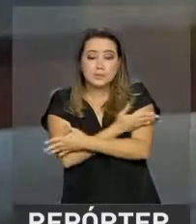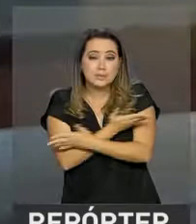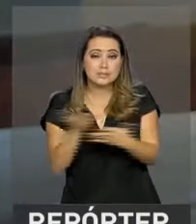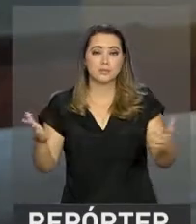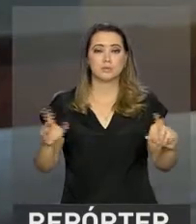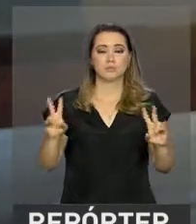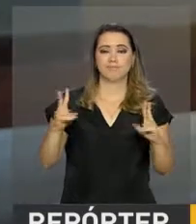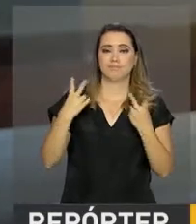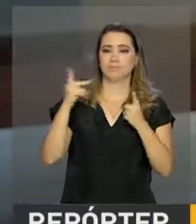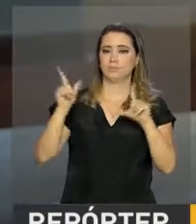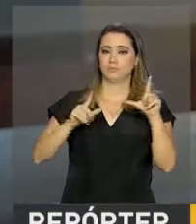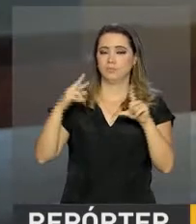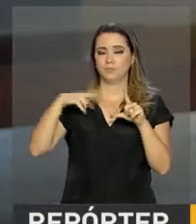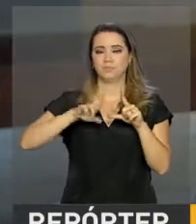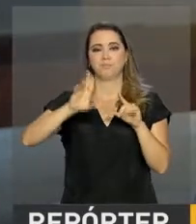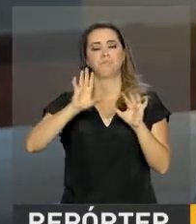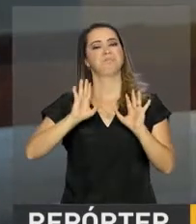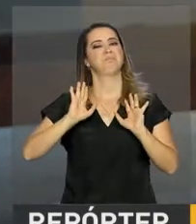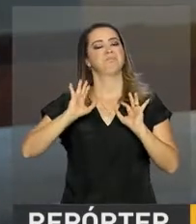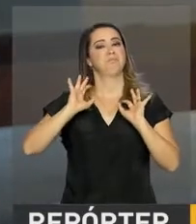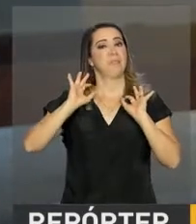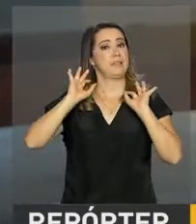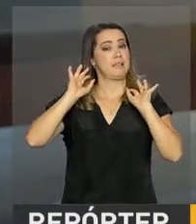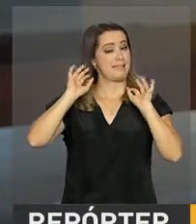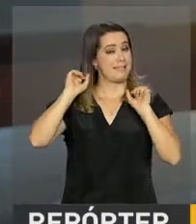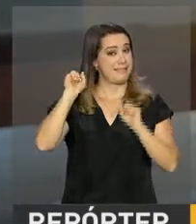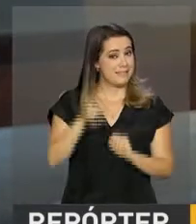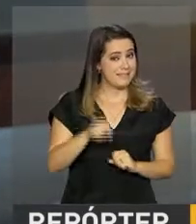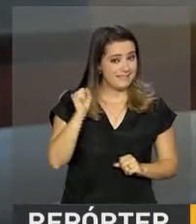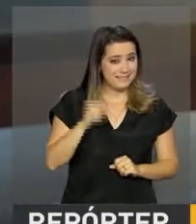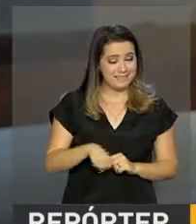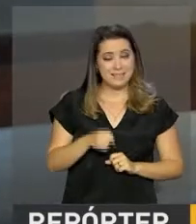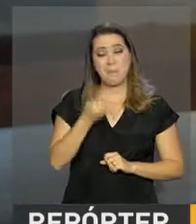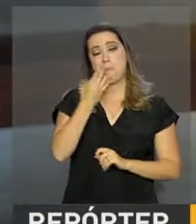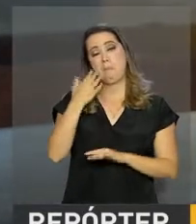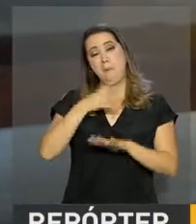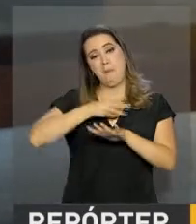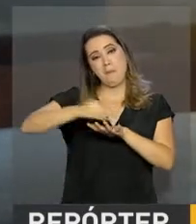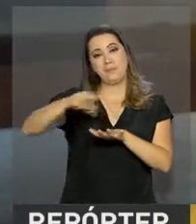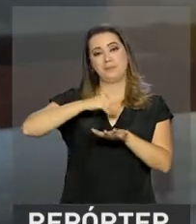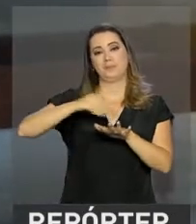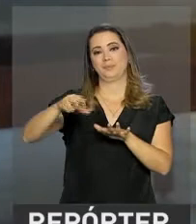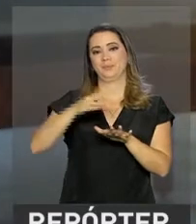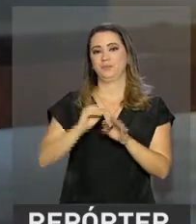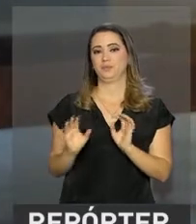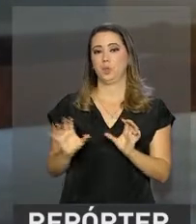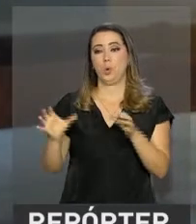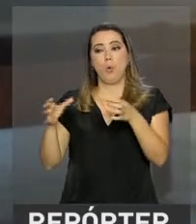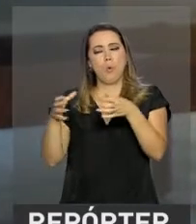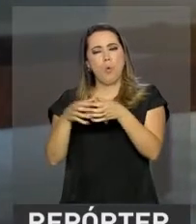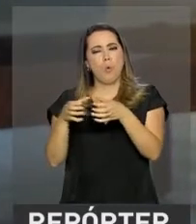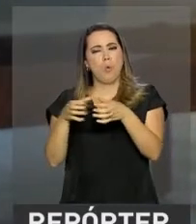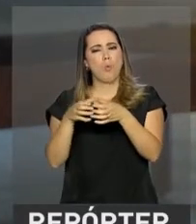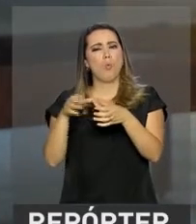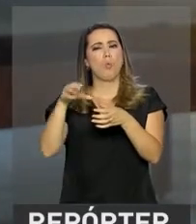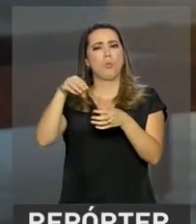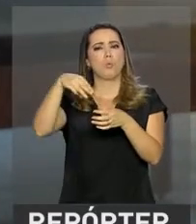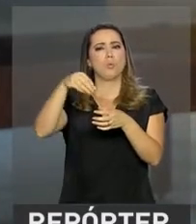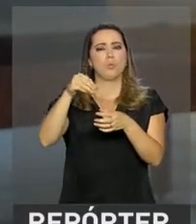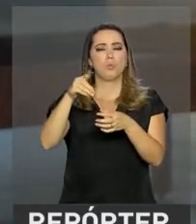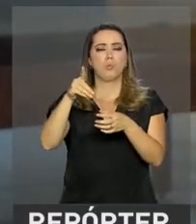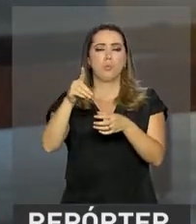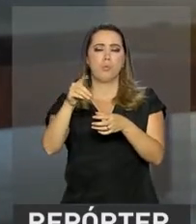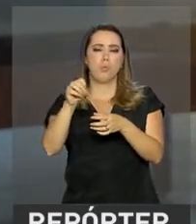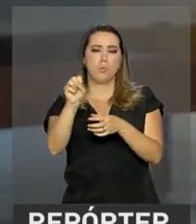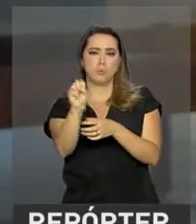que nos assistem na TV NBR. Sem dúvidas, é uma boa notícia, Jaime. A agência de classificação Moody's, como